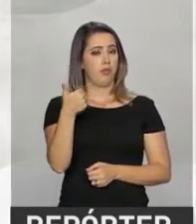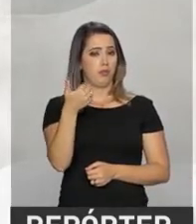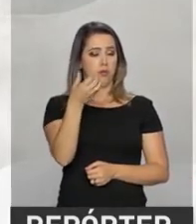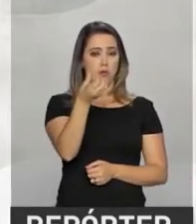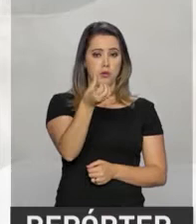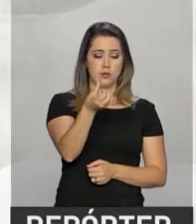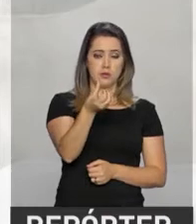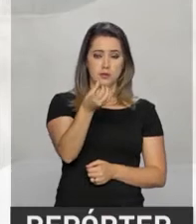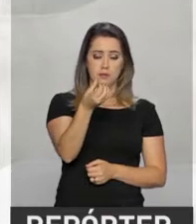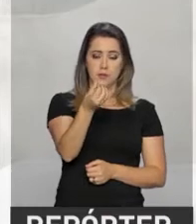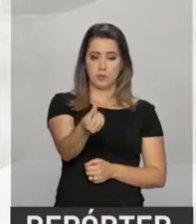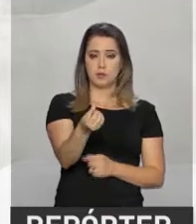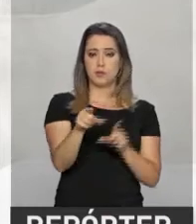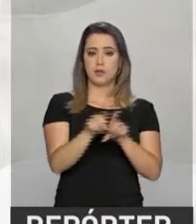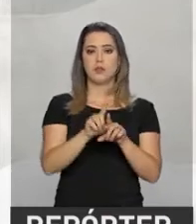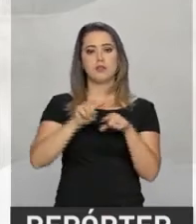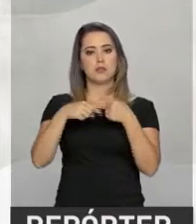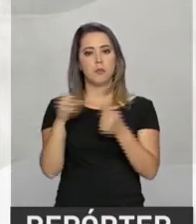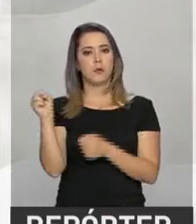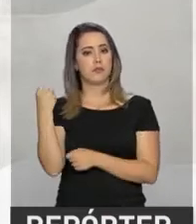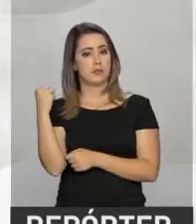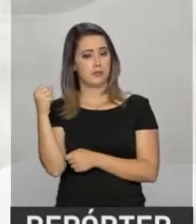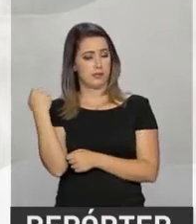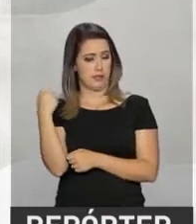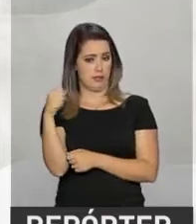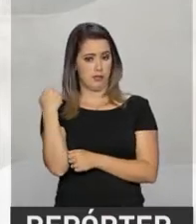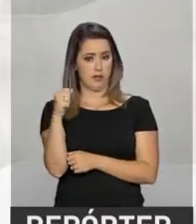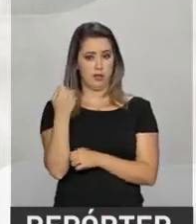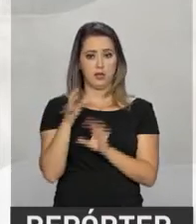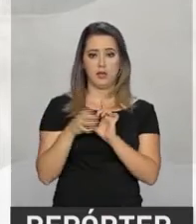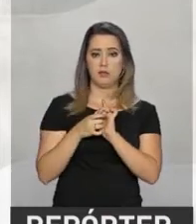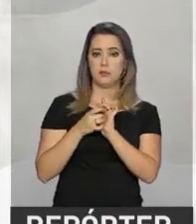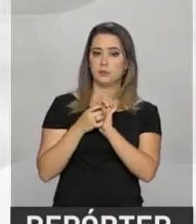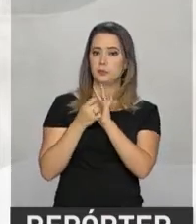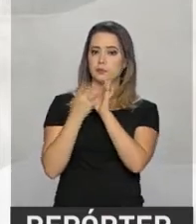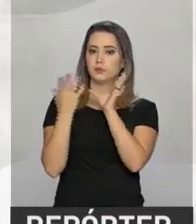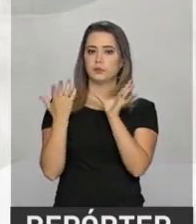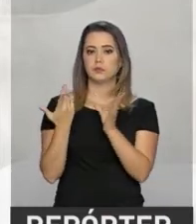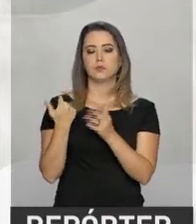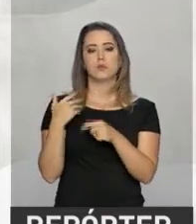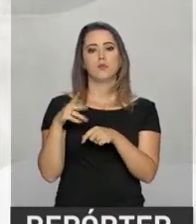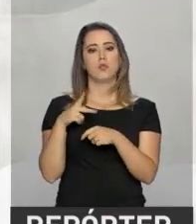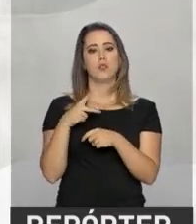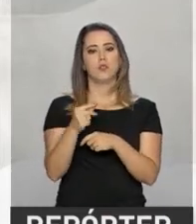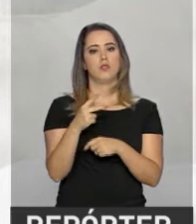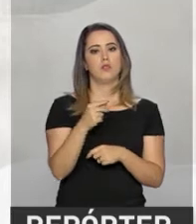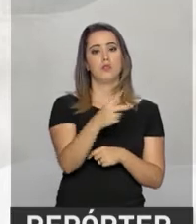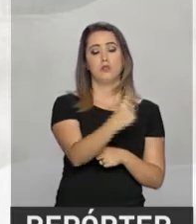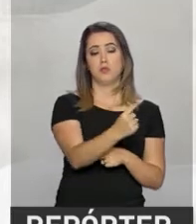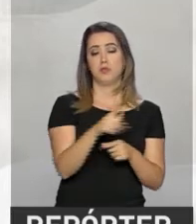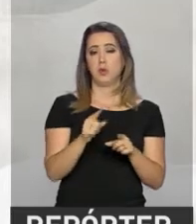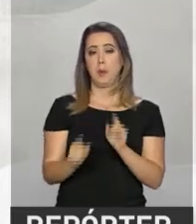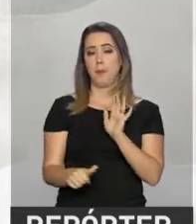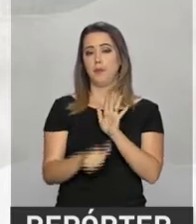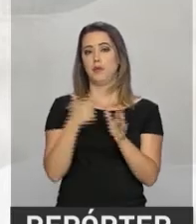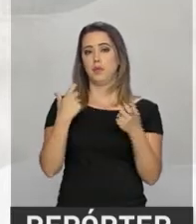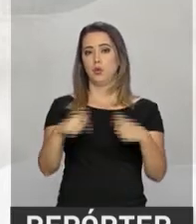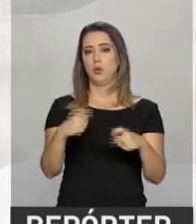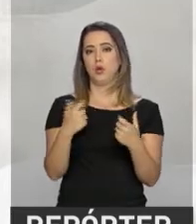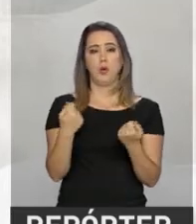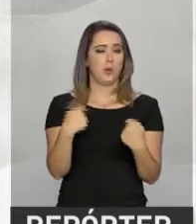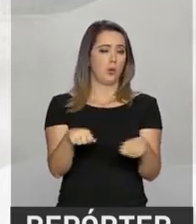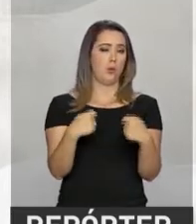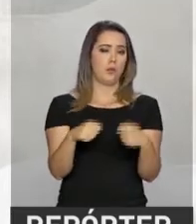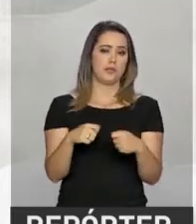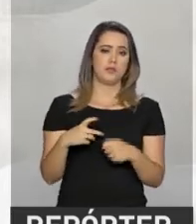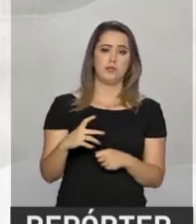Em 2007, o estado de Santa Catarina foi reconhecido pela Organização Mundial de Saúde Animal como a primeira zona livre